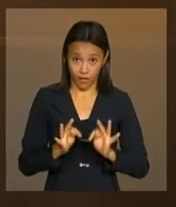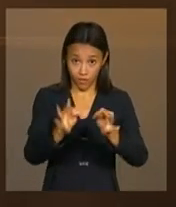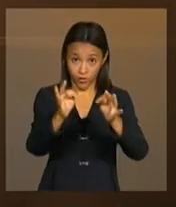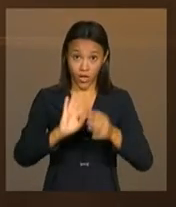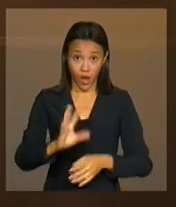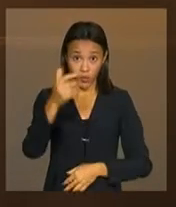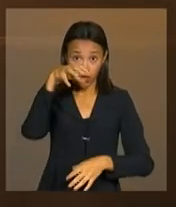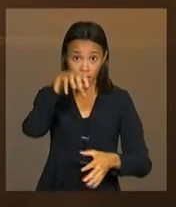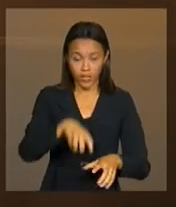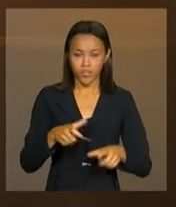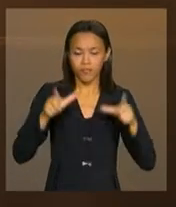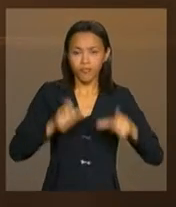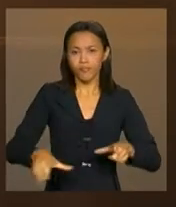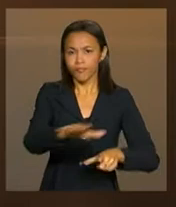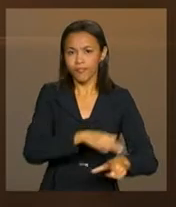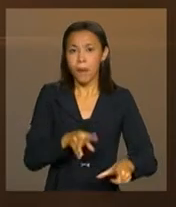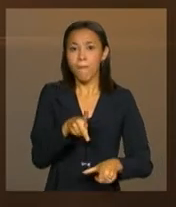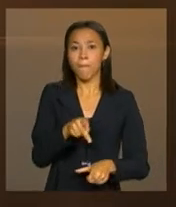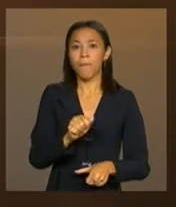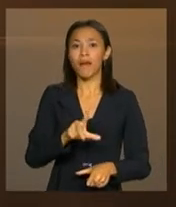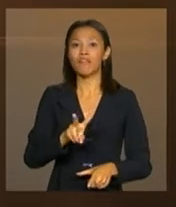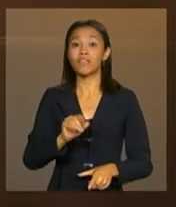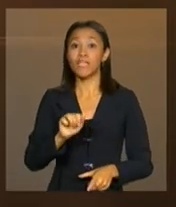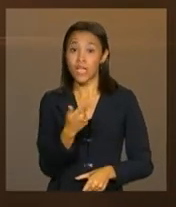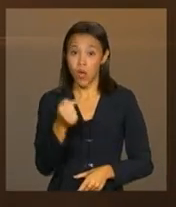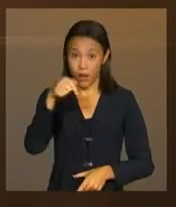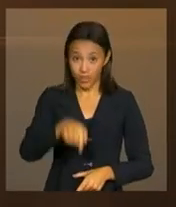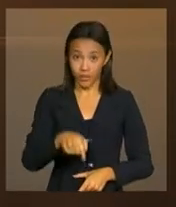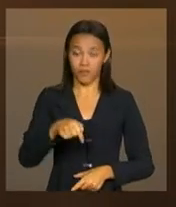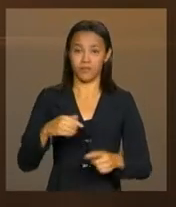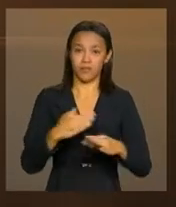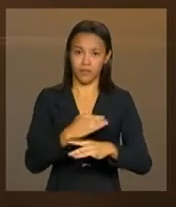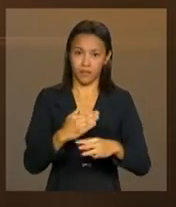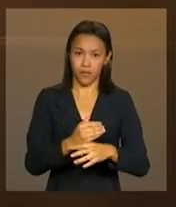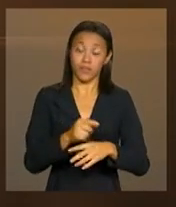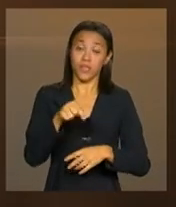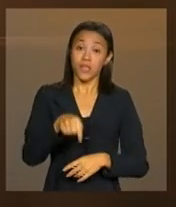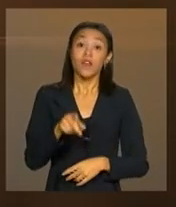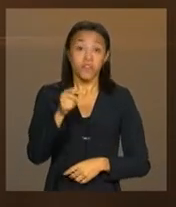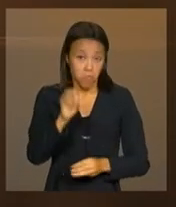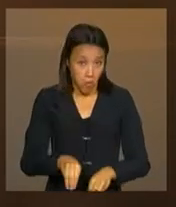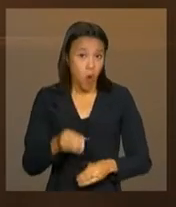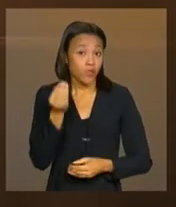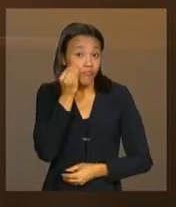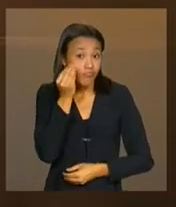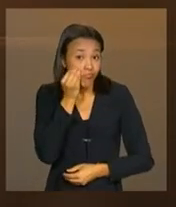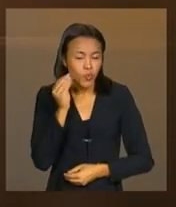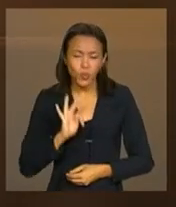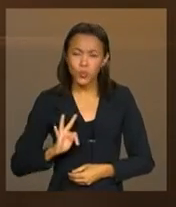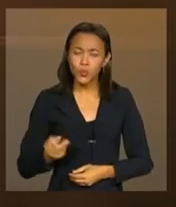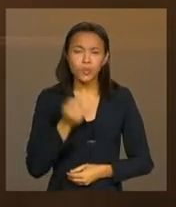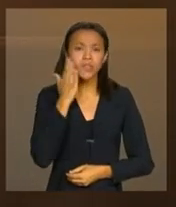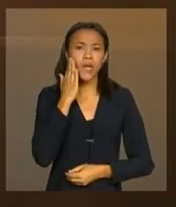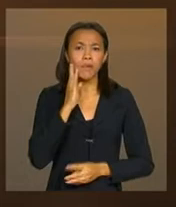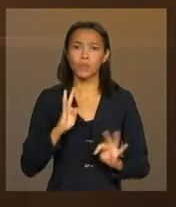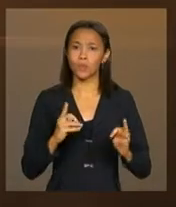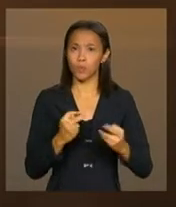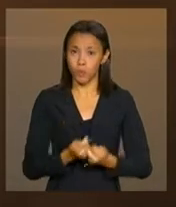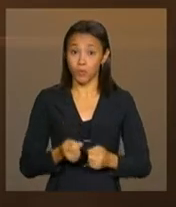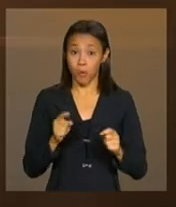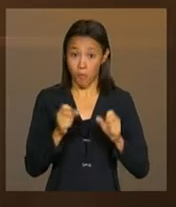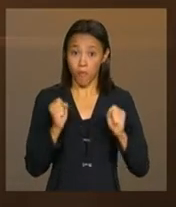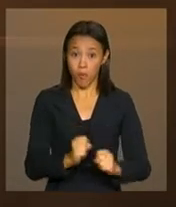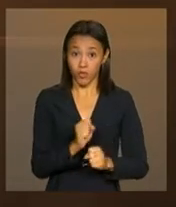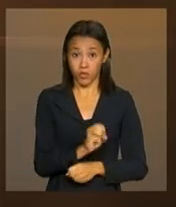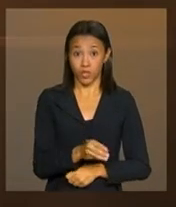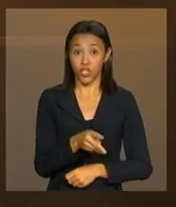realizada no pavilhão de exposições do Parque da Cidade. E você também pode acompanhar a cobertura completa pelas redes sociais.